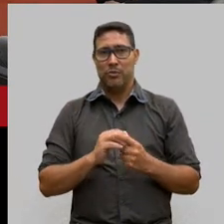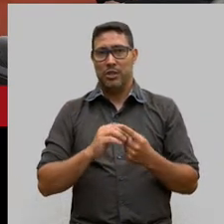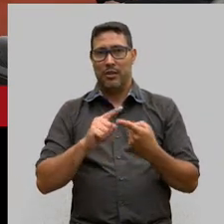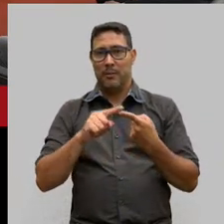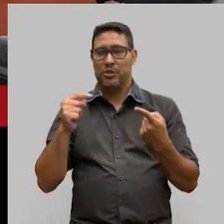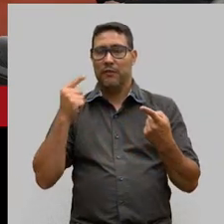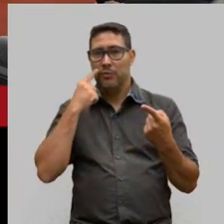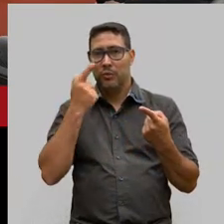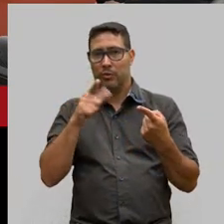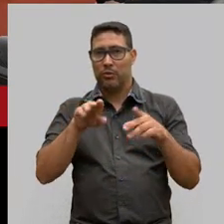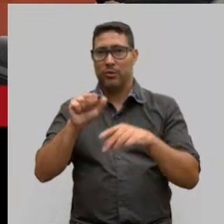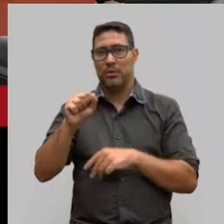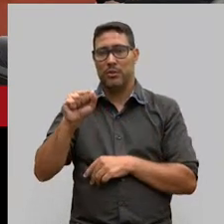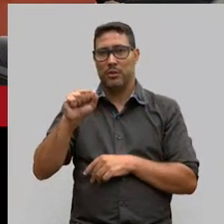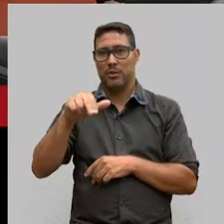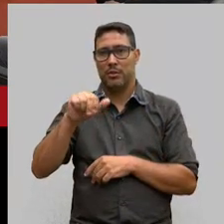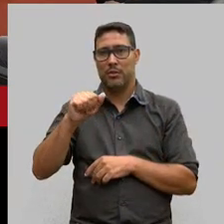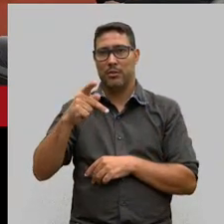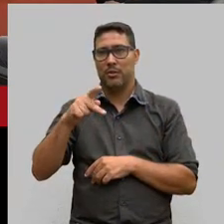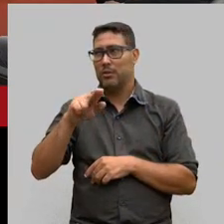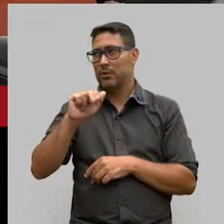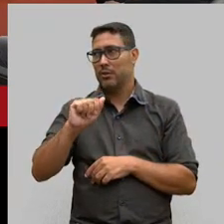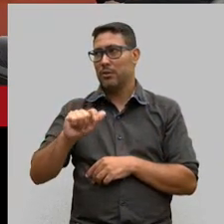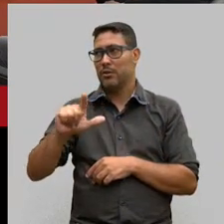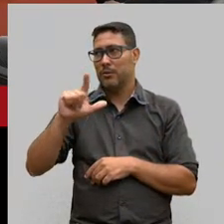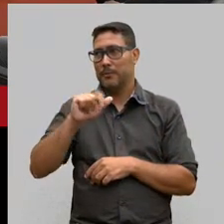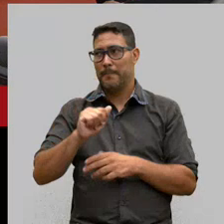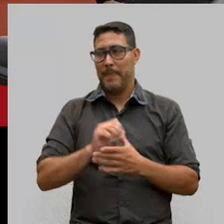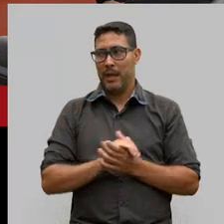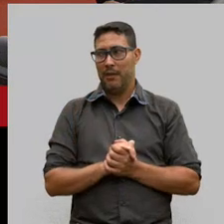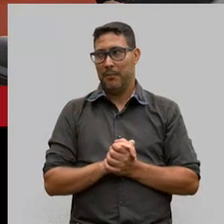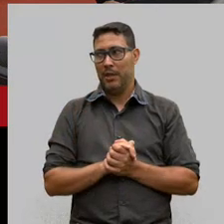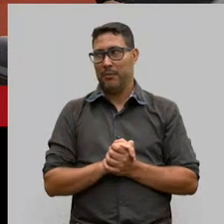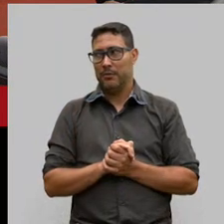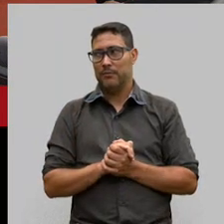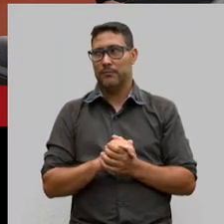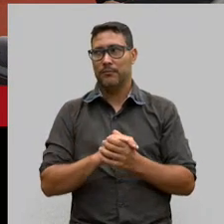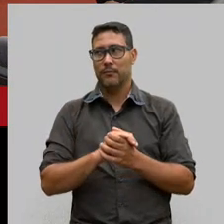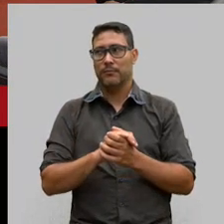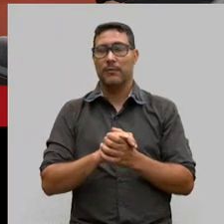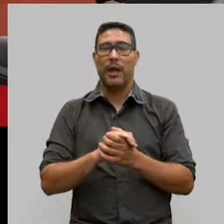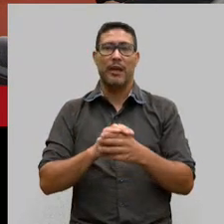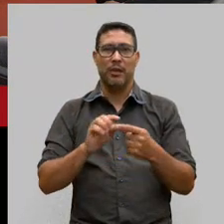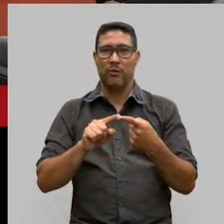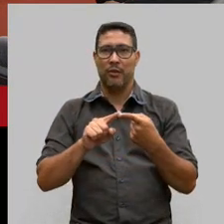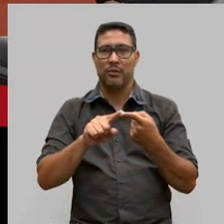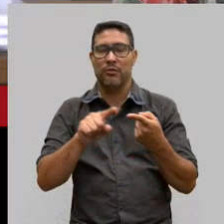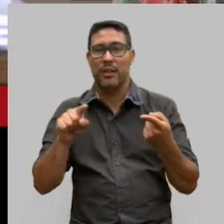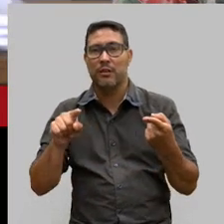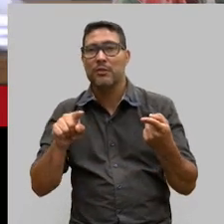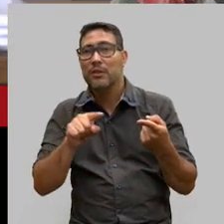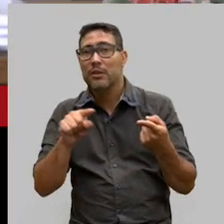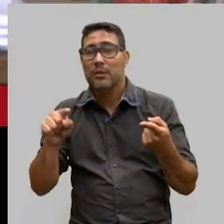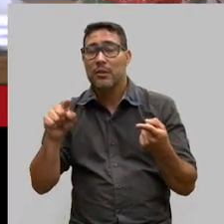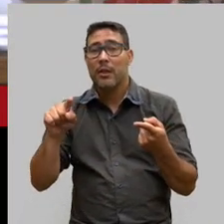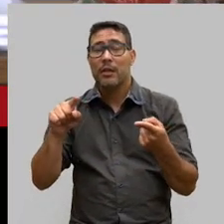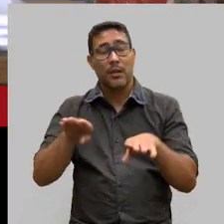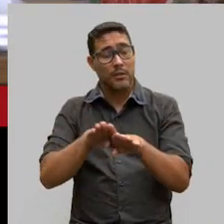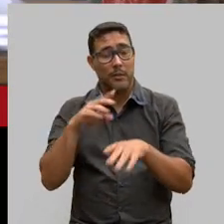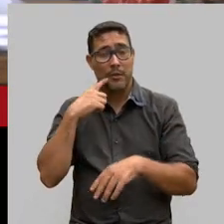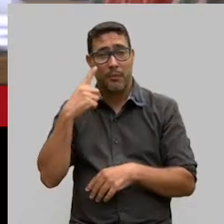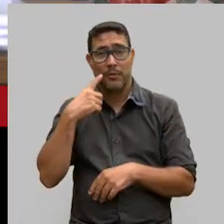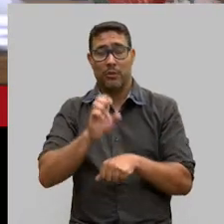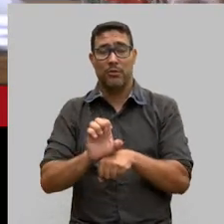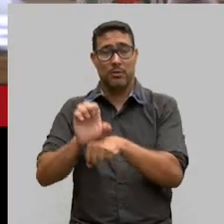Clara que é a nossa presidenta da frente teve outras atividades Dr Maurício que abriu aqui deputado estadual e